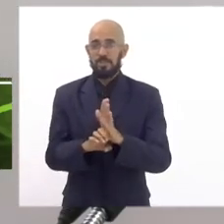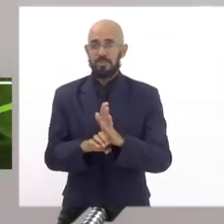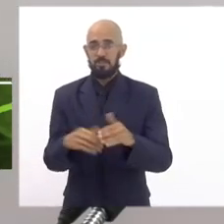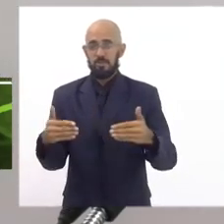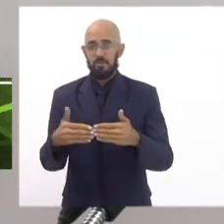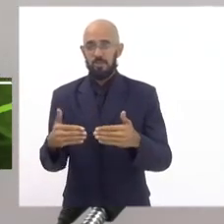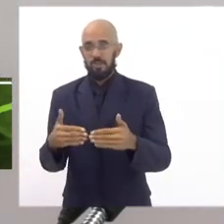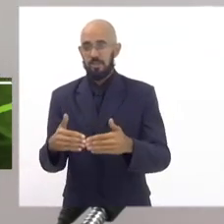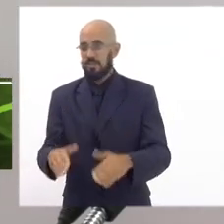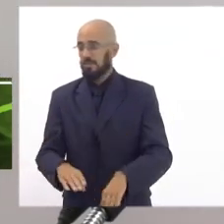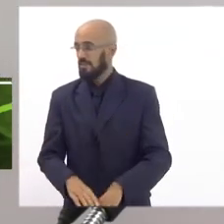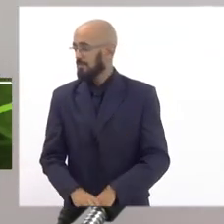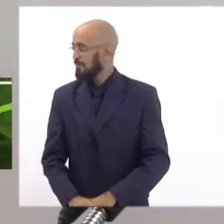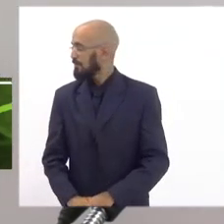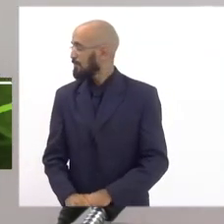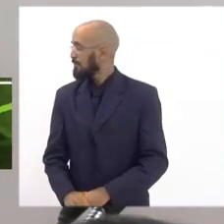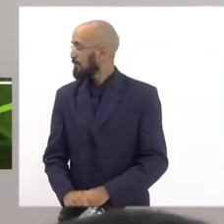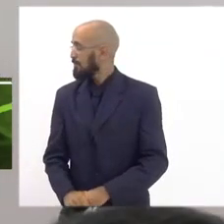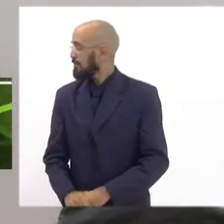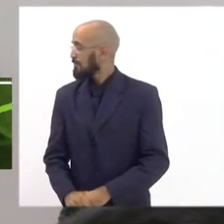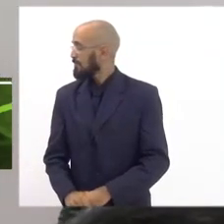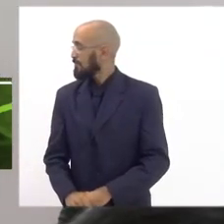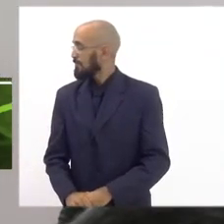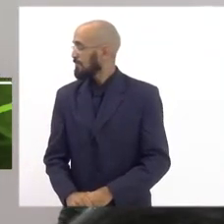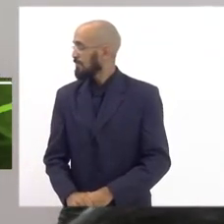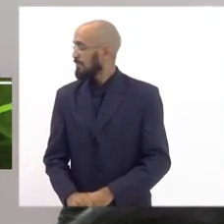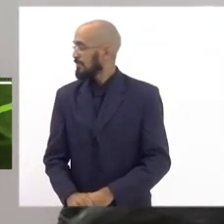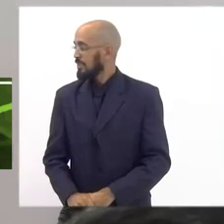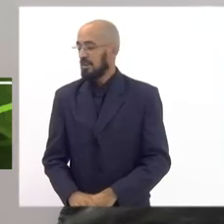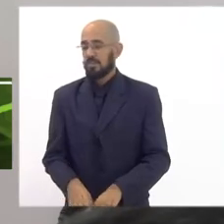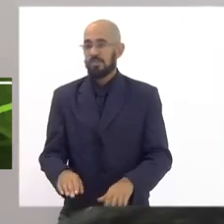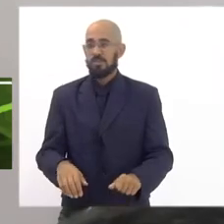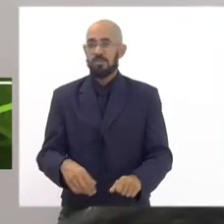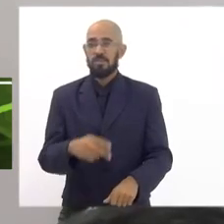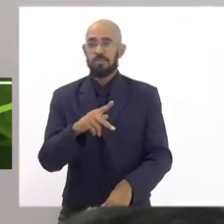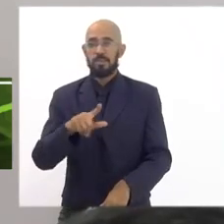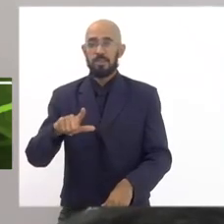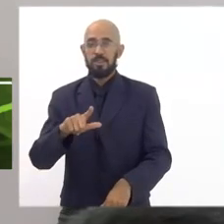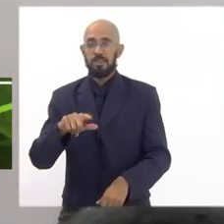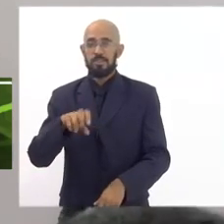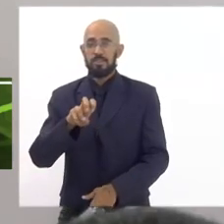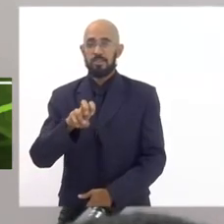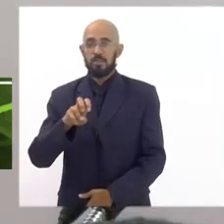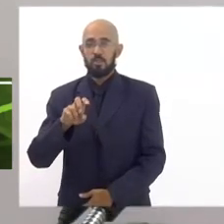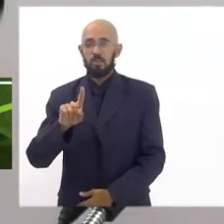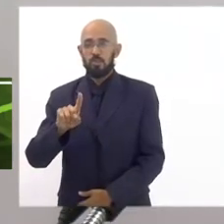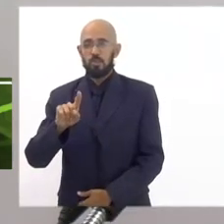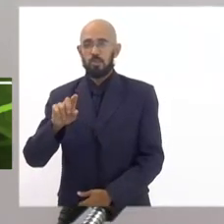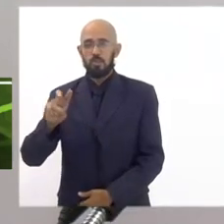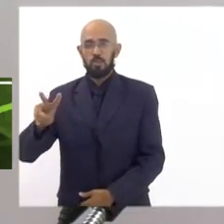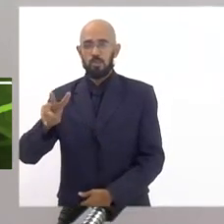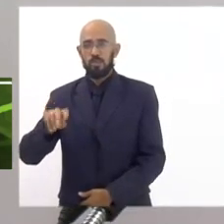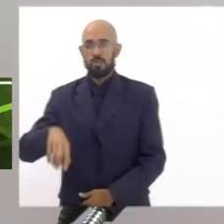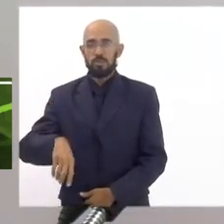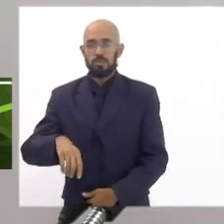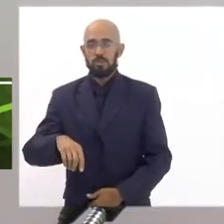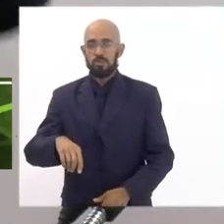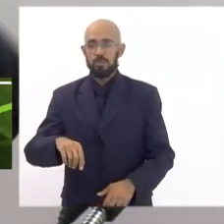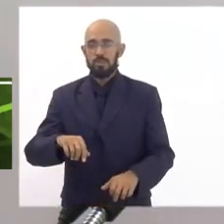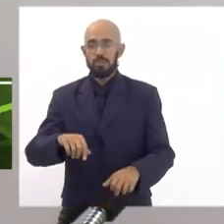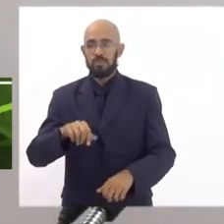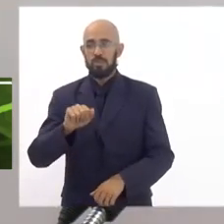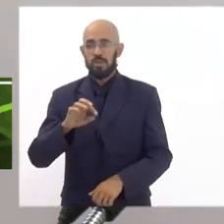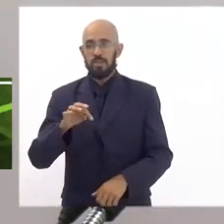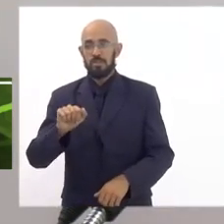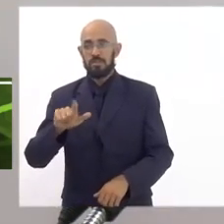favorável. Aprovado. 14 da pauta. Projeto de lei 5212, 2021. Autoria do deputado Átila Nunes, o